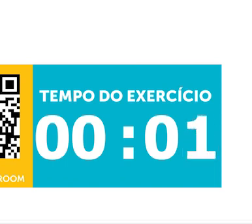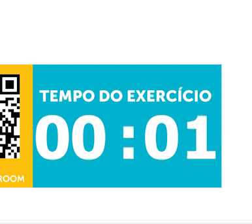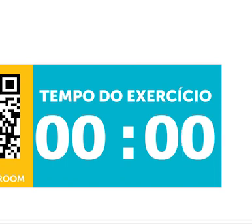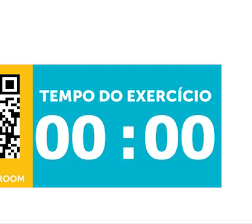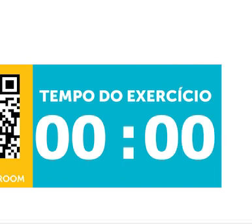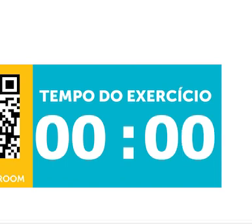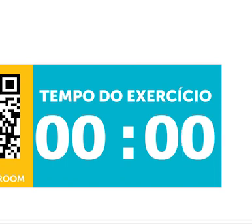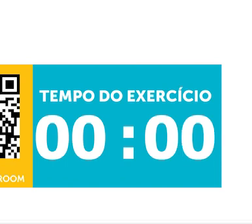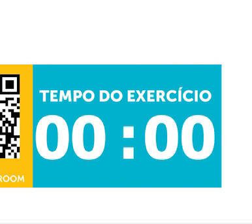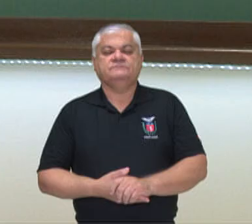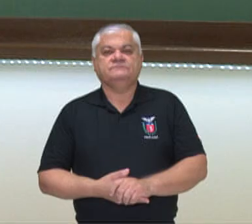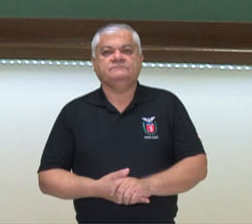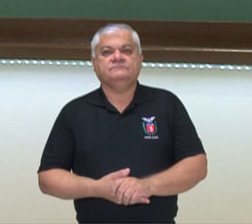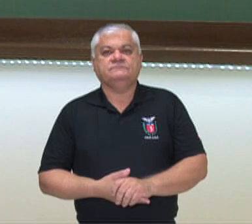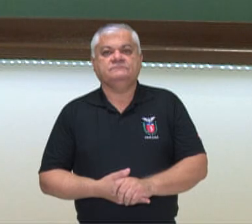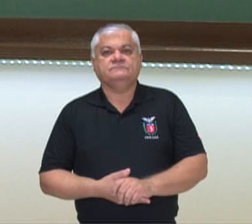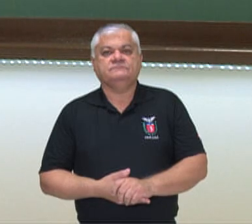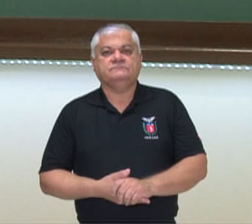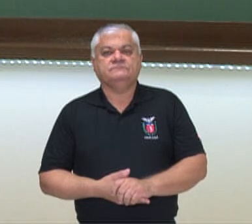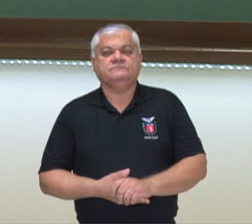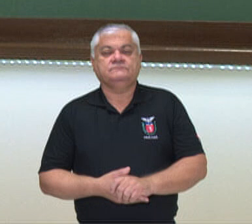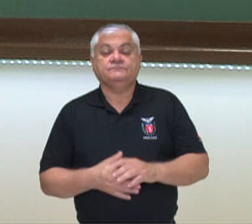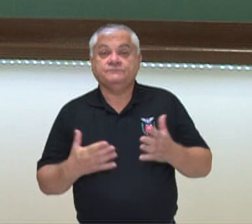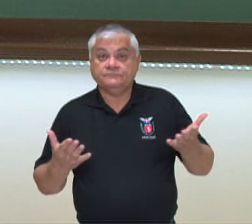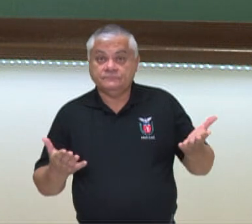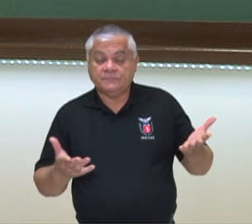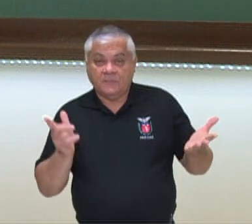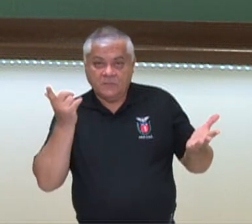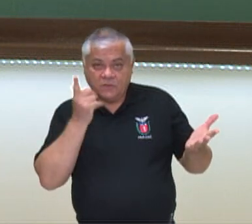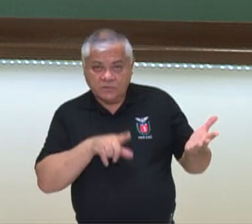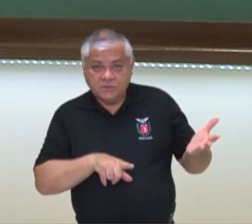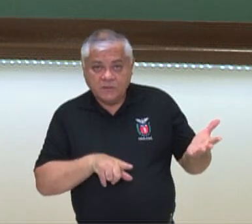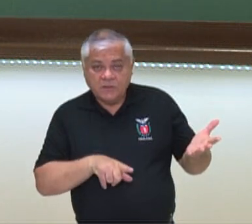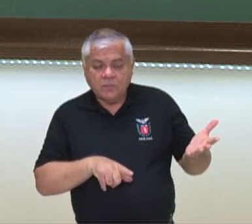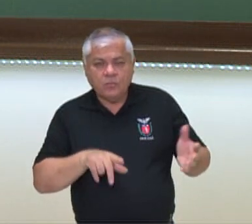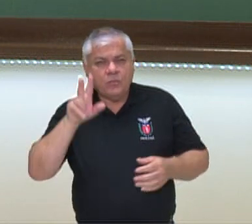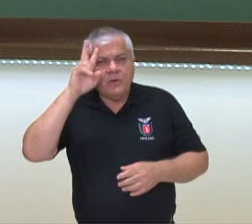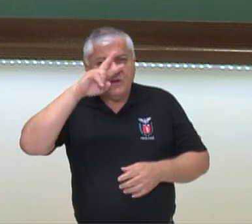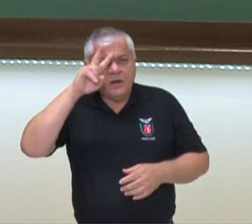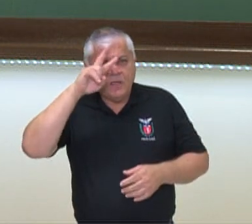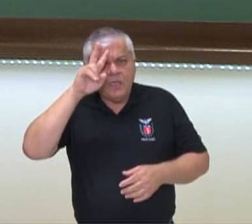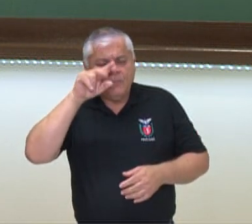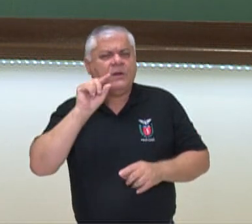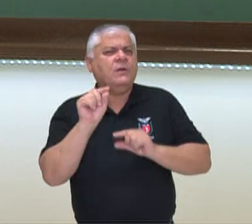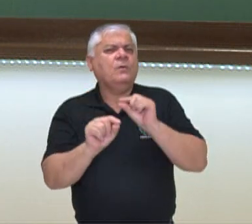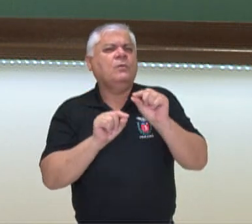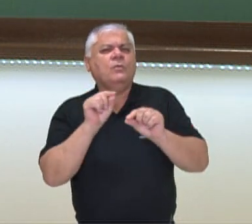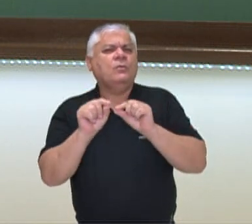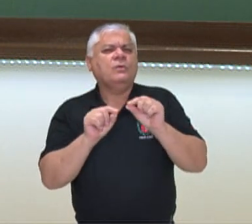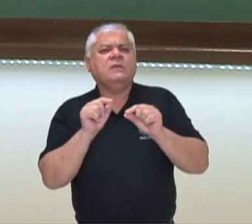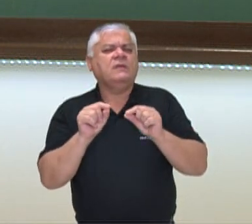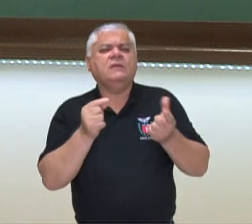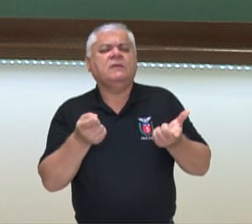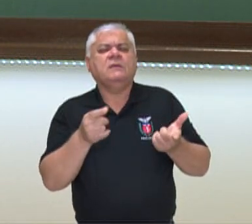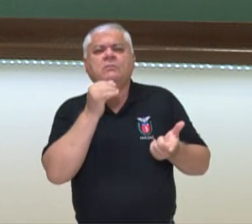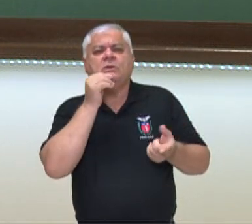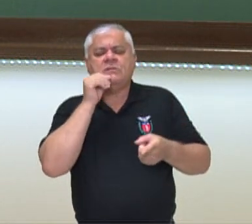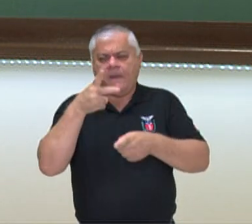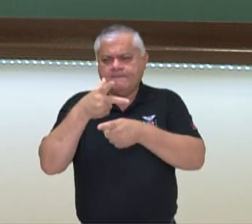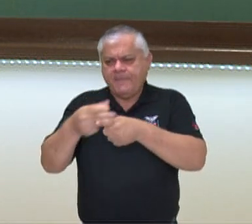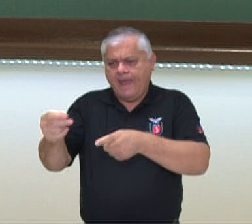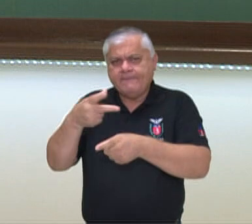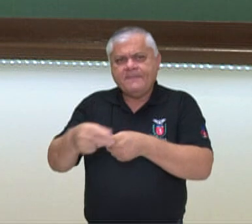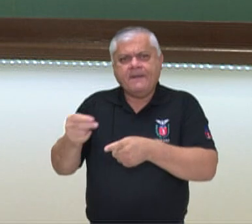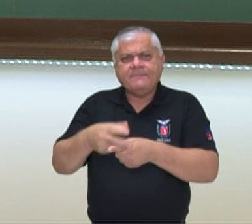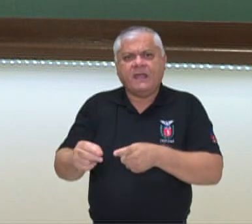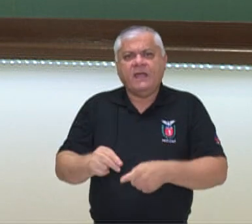E aí, você conseguiu lembrar o que significa para o vencedor do